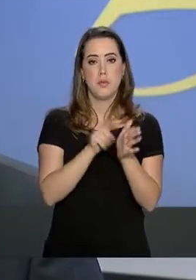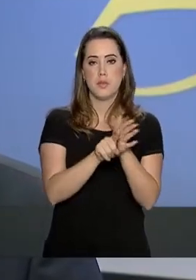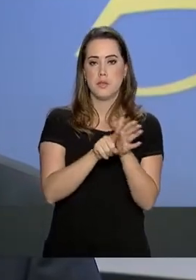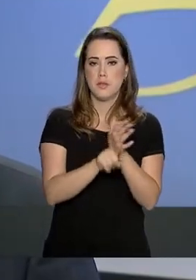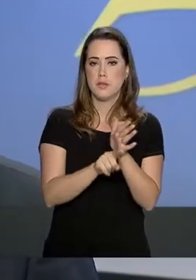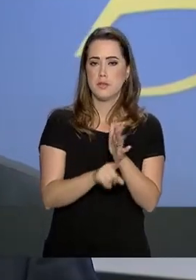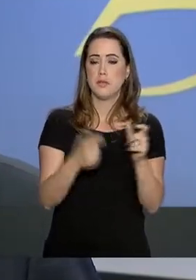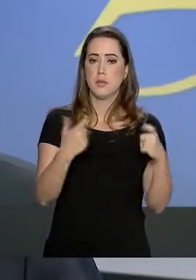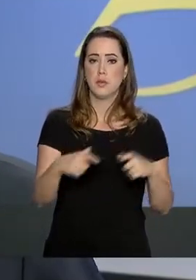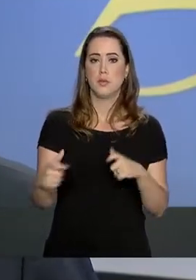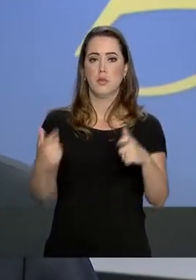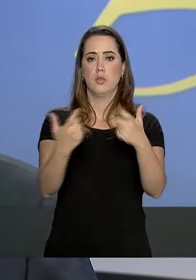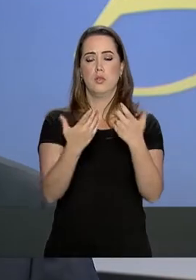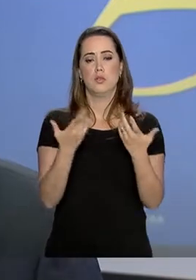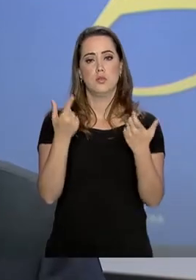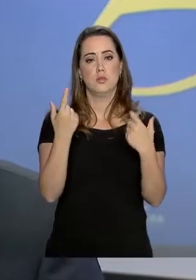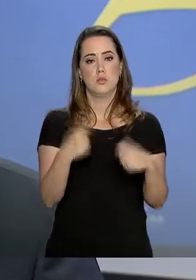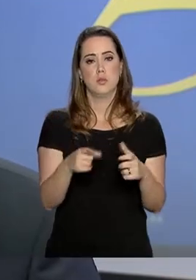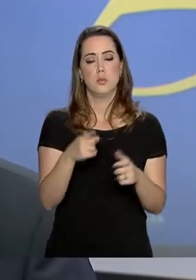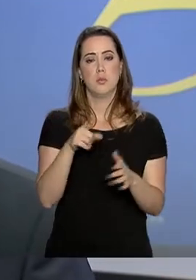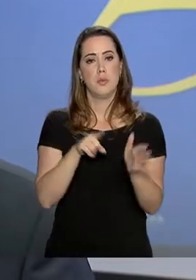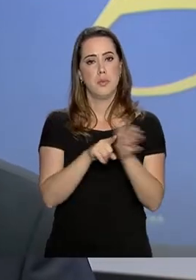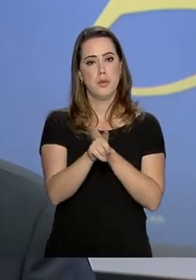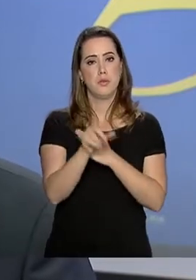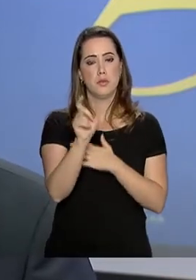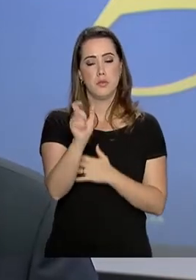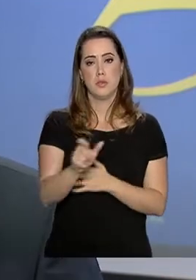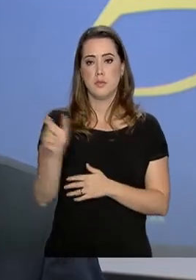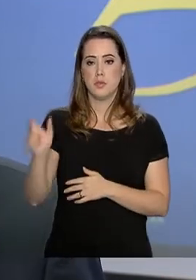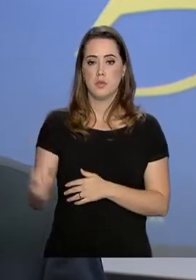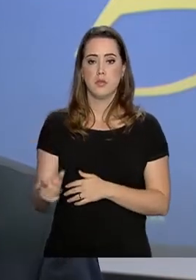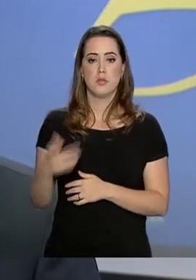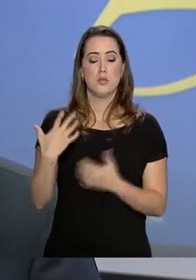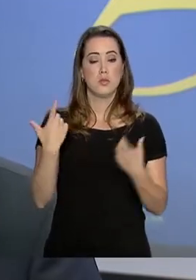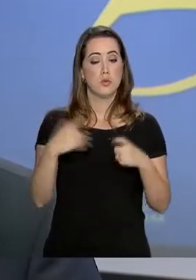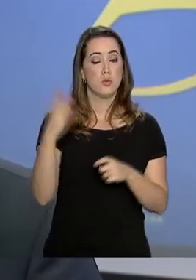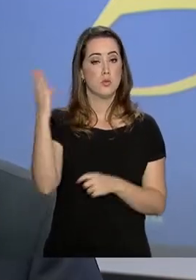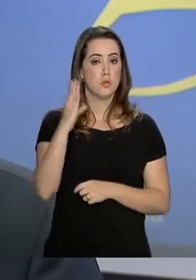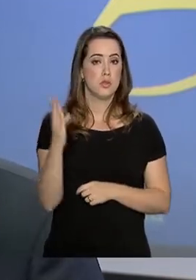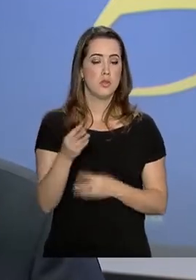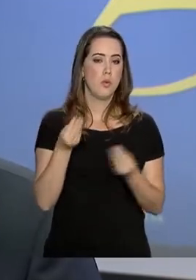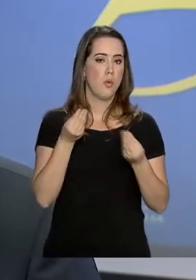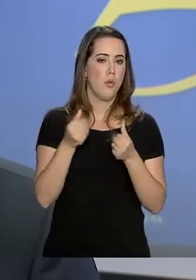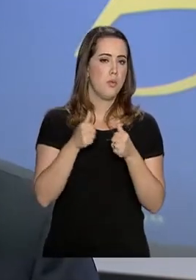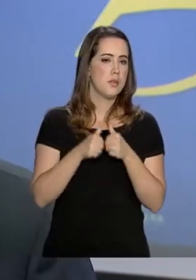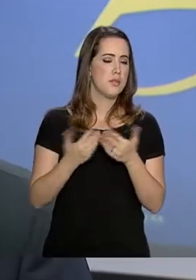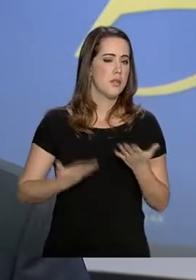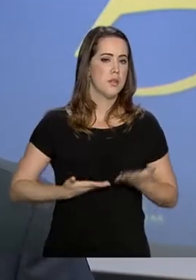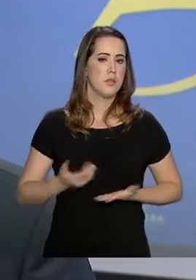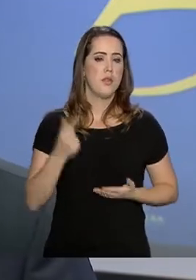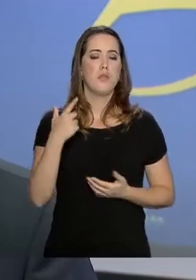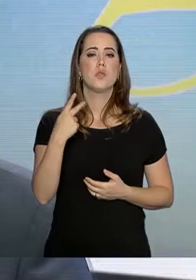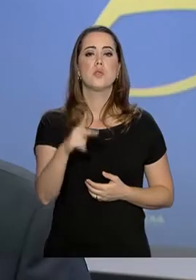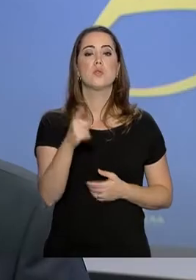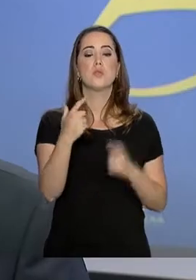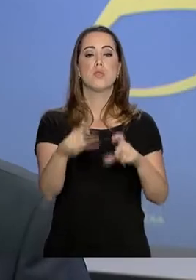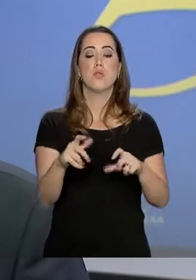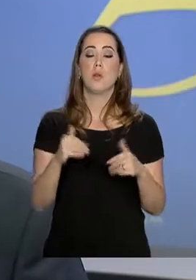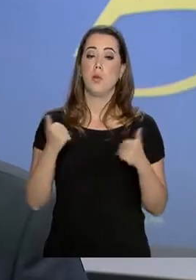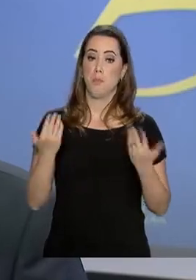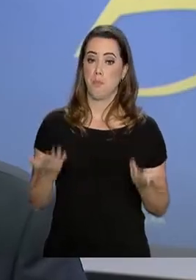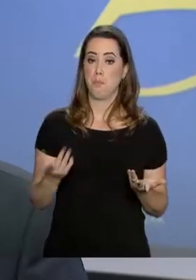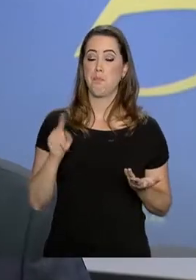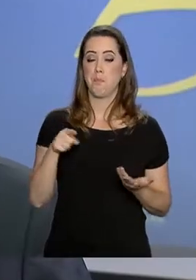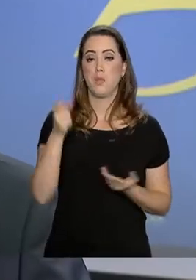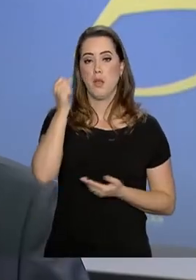aeroportos regionais para perguntar aos passageiros do interior do Brasil como está o serviço lá na sua localidade. E a